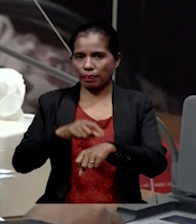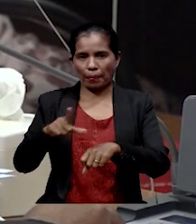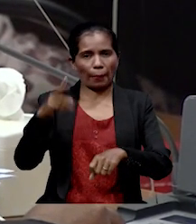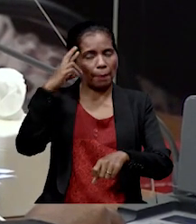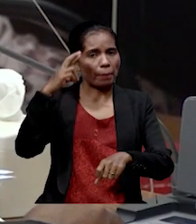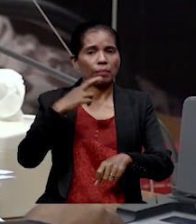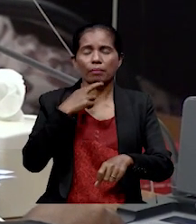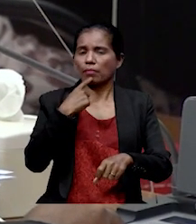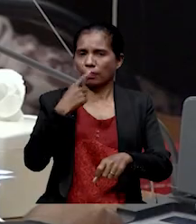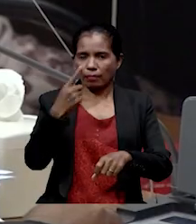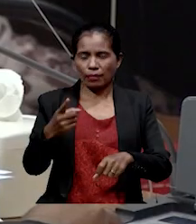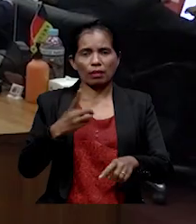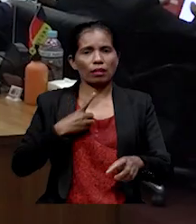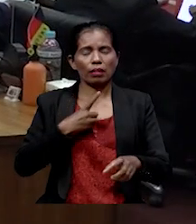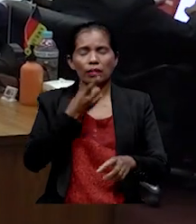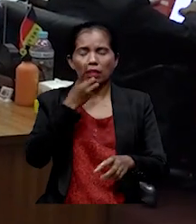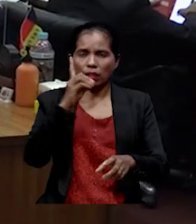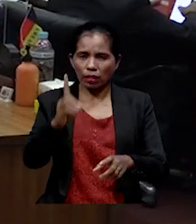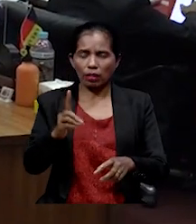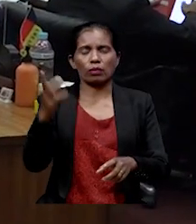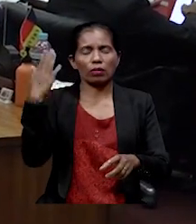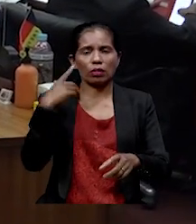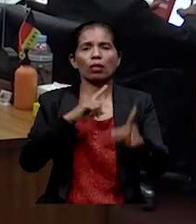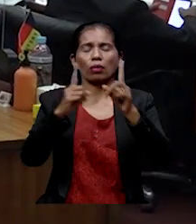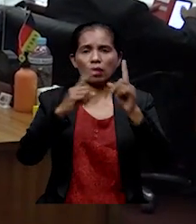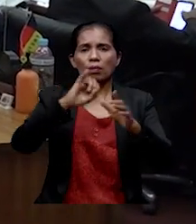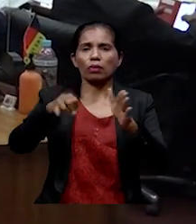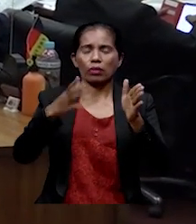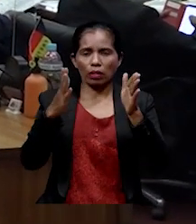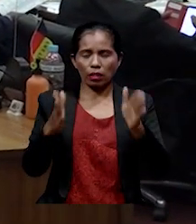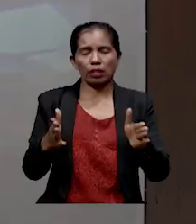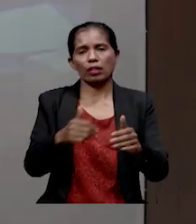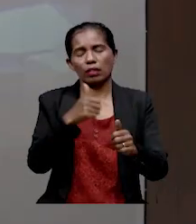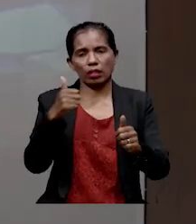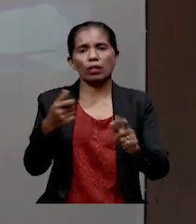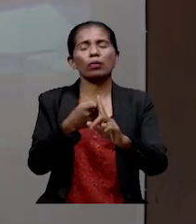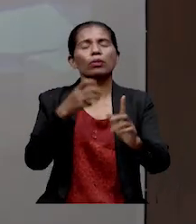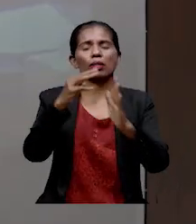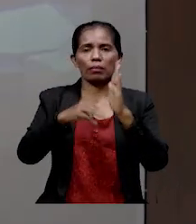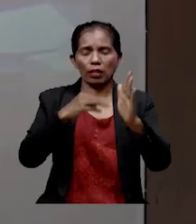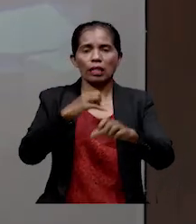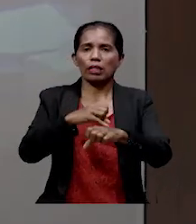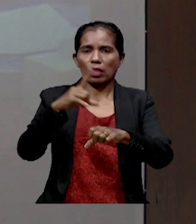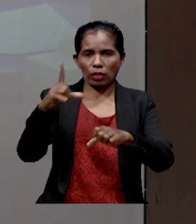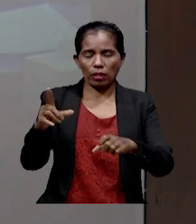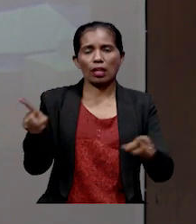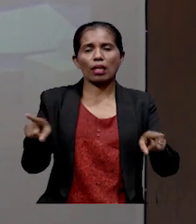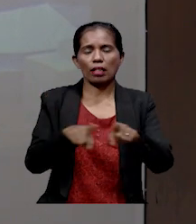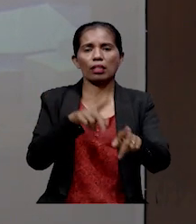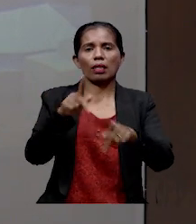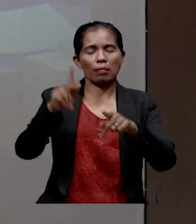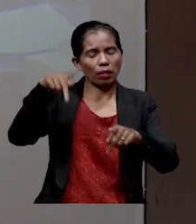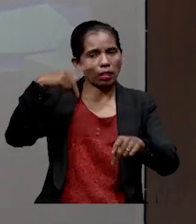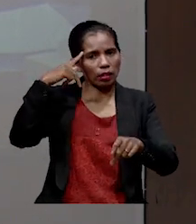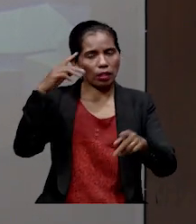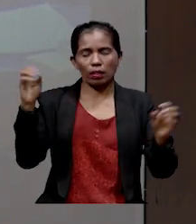Horta reconhece declaração NB antes de nem colega jornalista Balu, russo Media Internacional, no dar ema político,